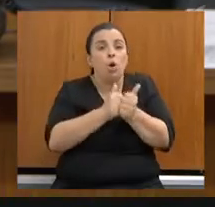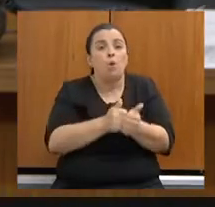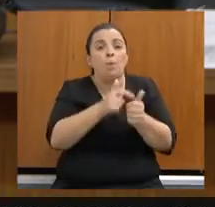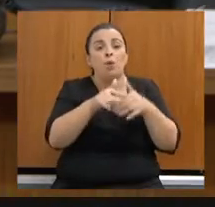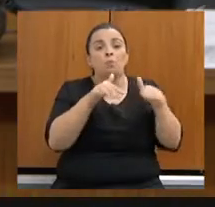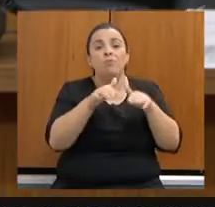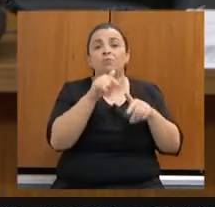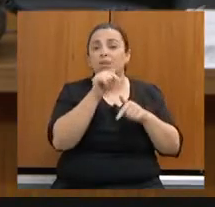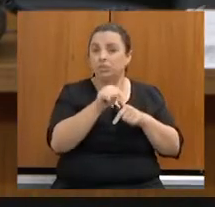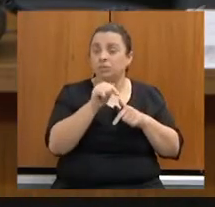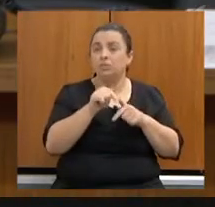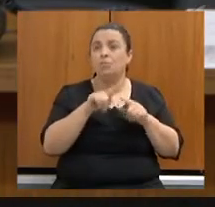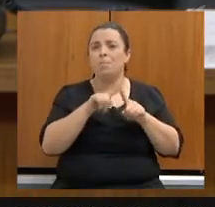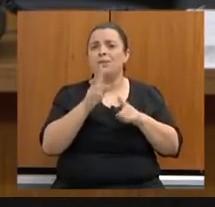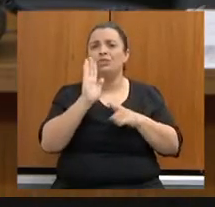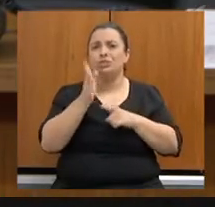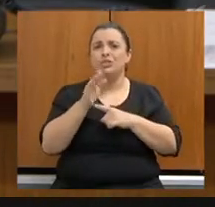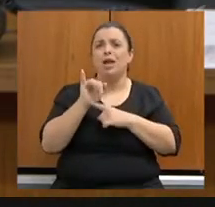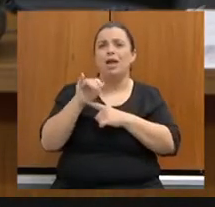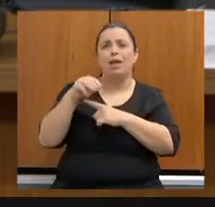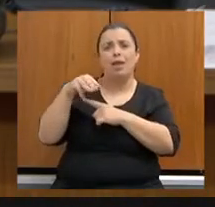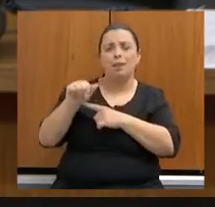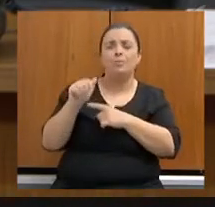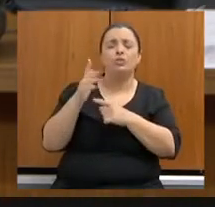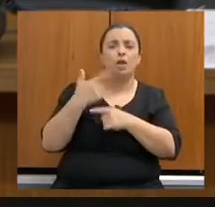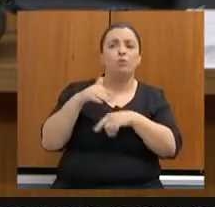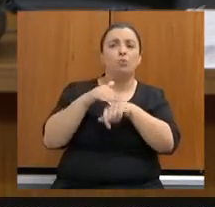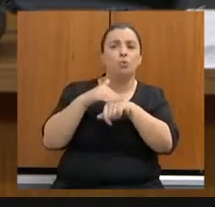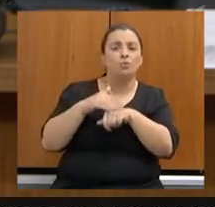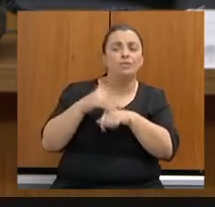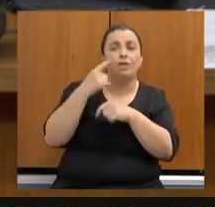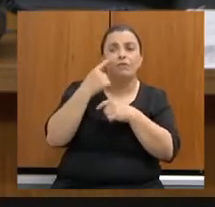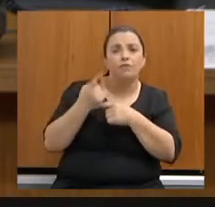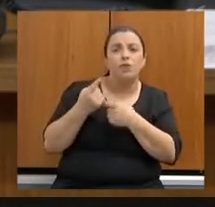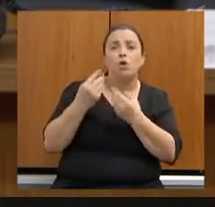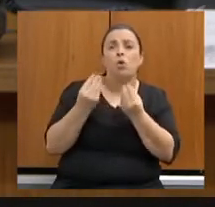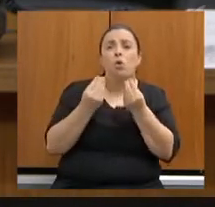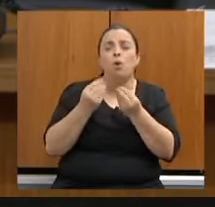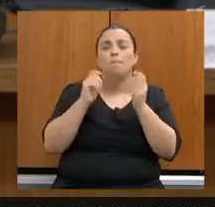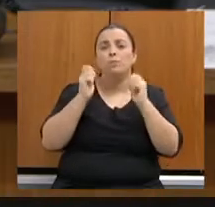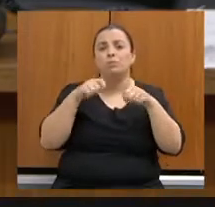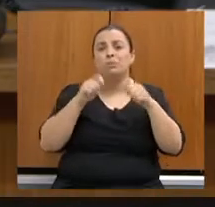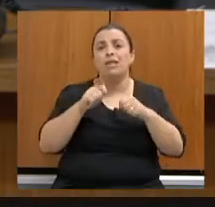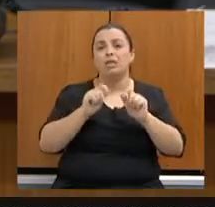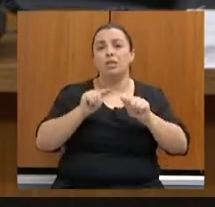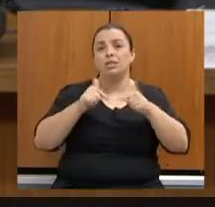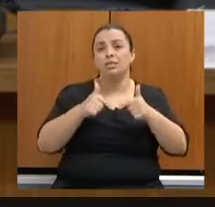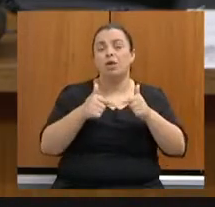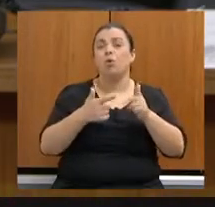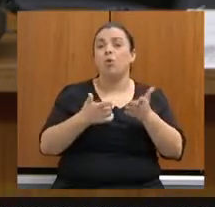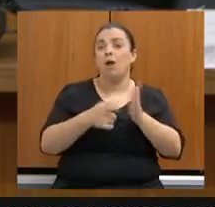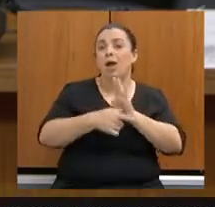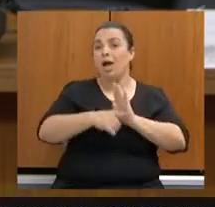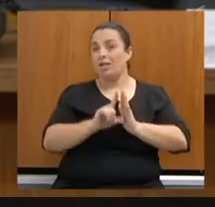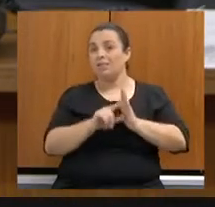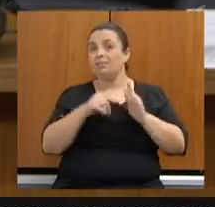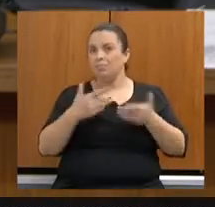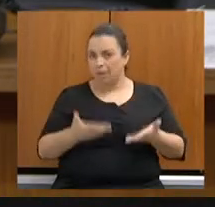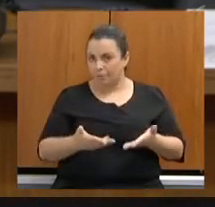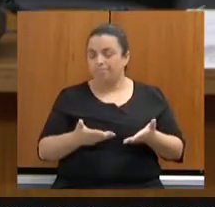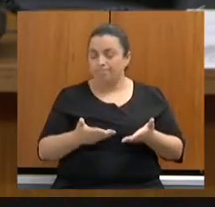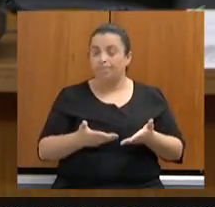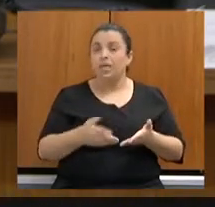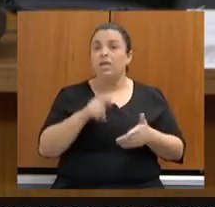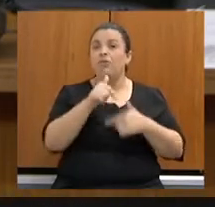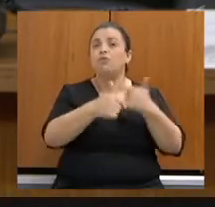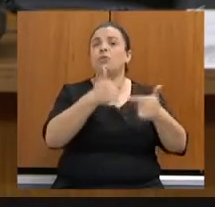tinha visto com o imã mesmo do ano passado essa possibilidade dessas ações preventivas e foi feito um trabalho assim muito importante